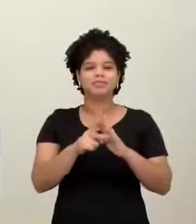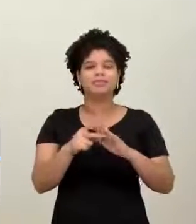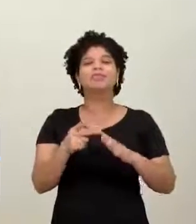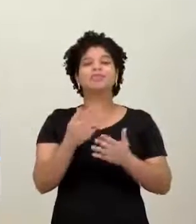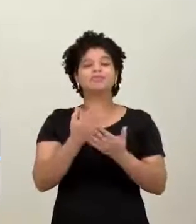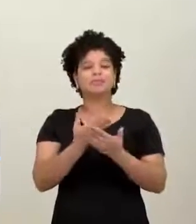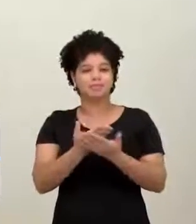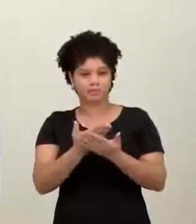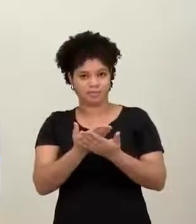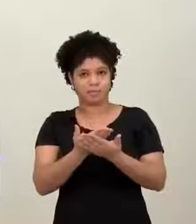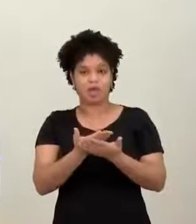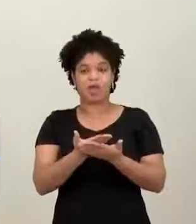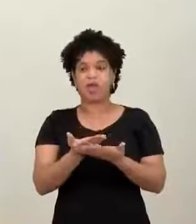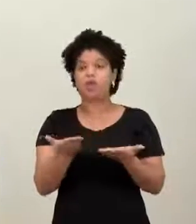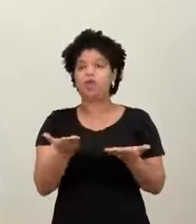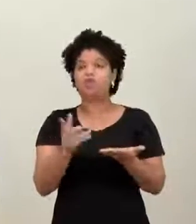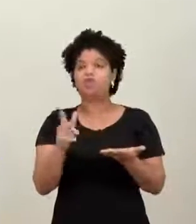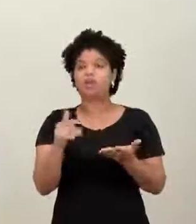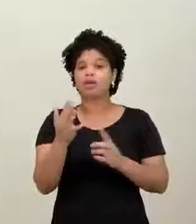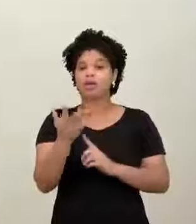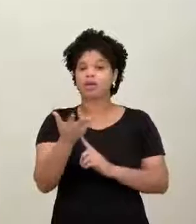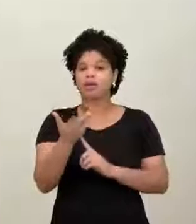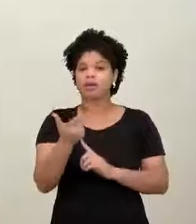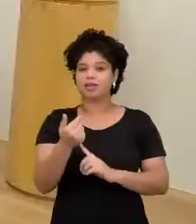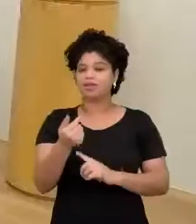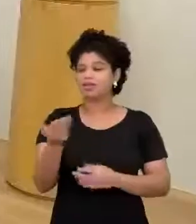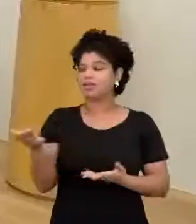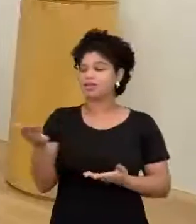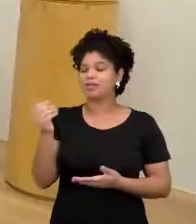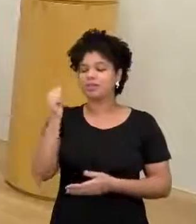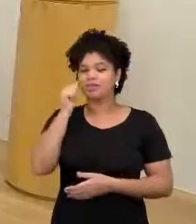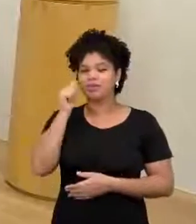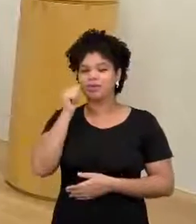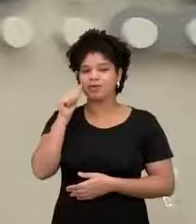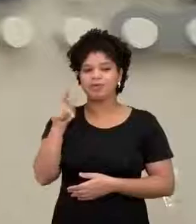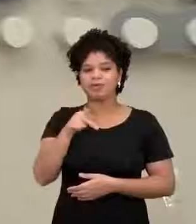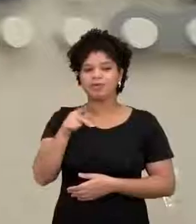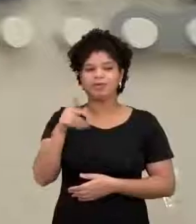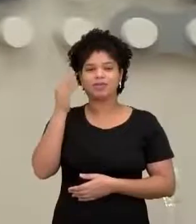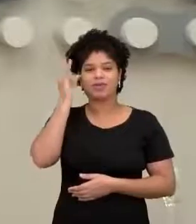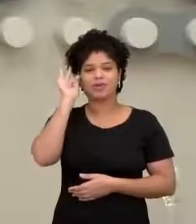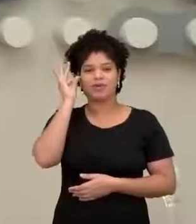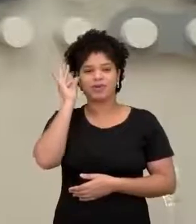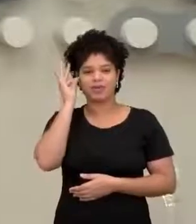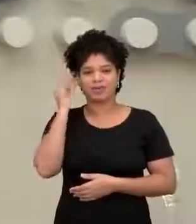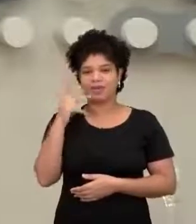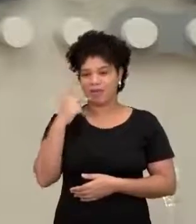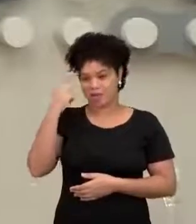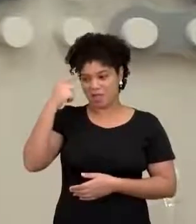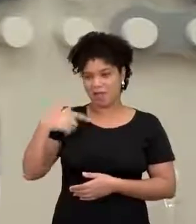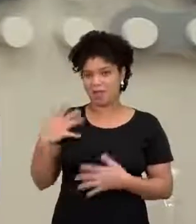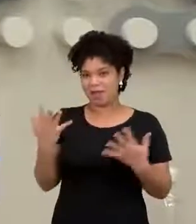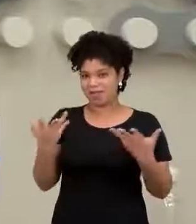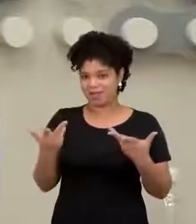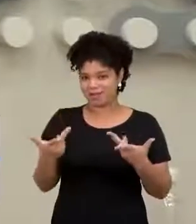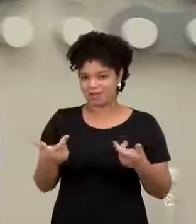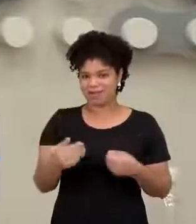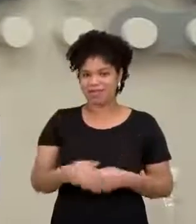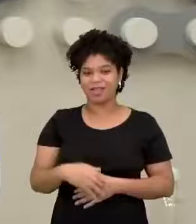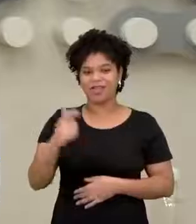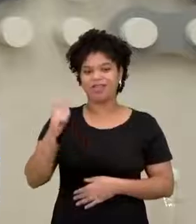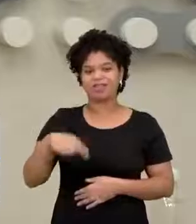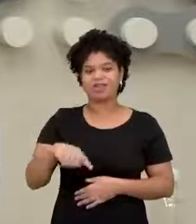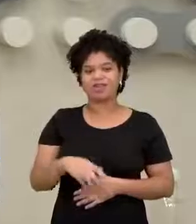arte. Comigo está a incrível professora Maria Fernanda. Ah, obrigada pelo incrível, meu amigo. Olha, eu sou a Fernanda